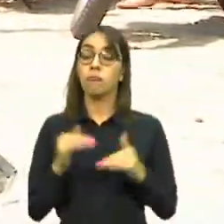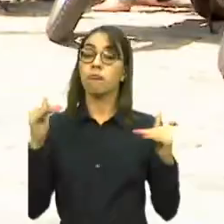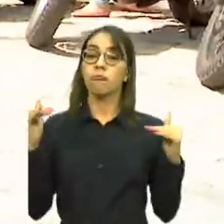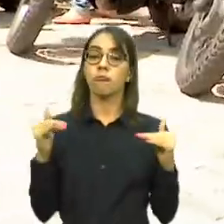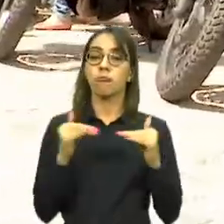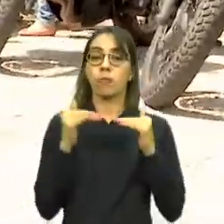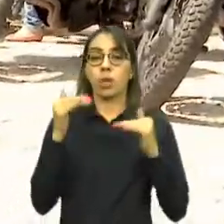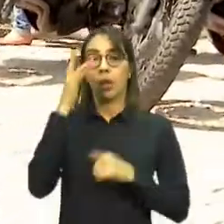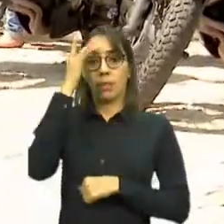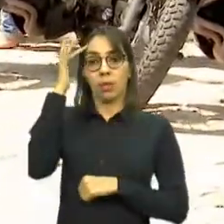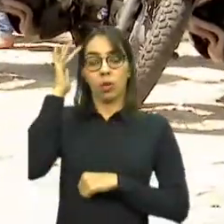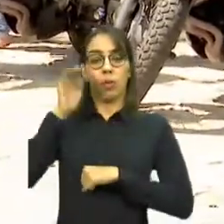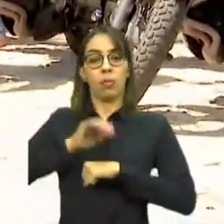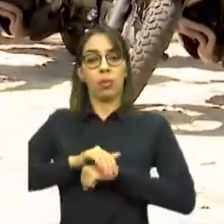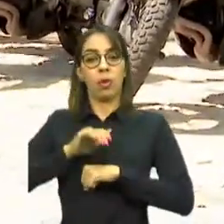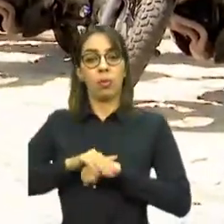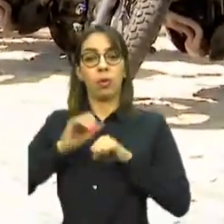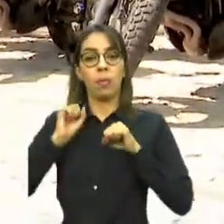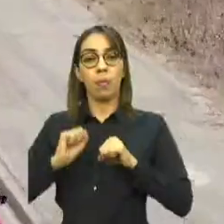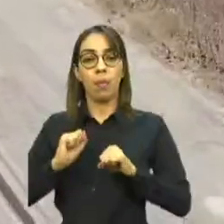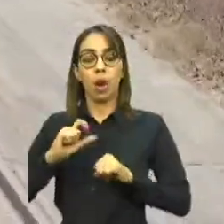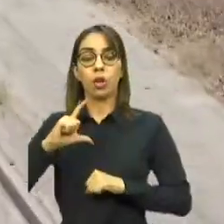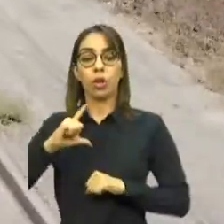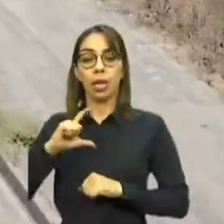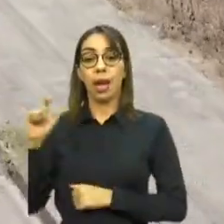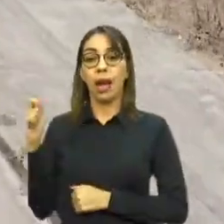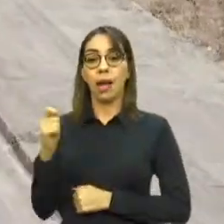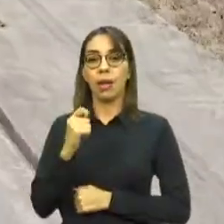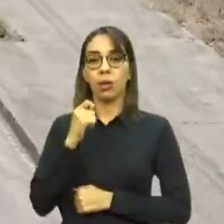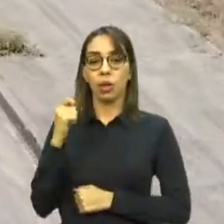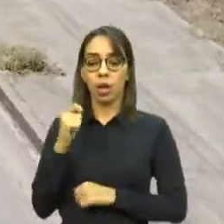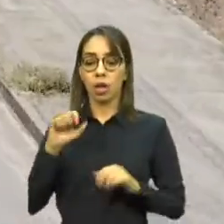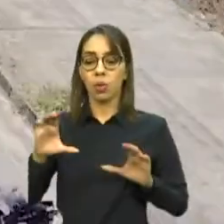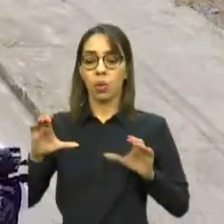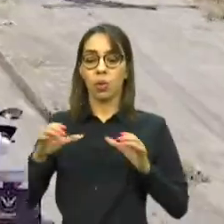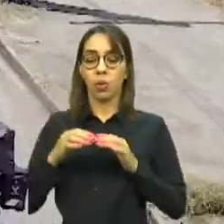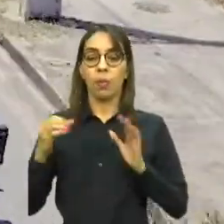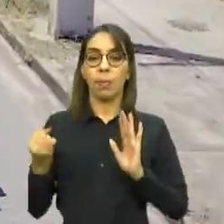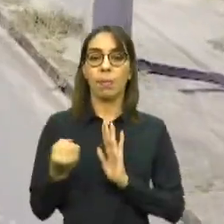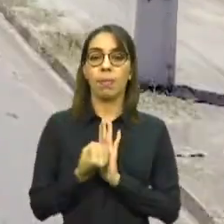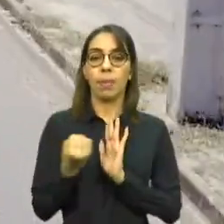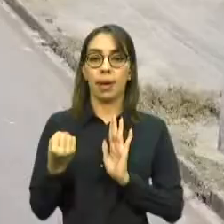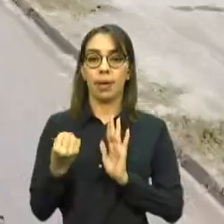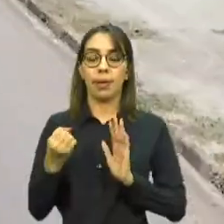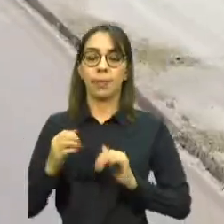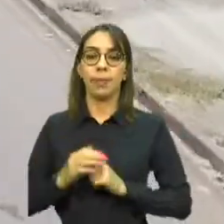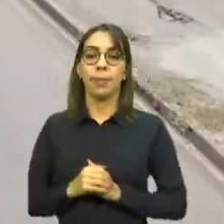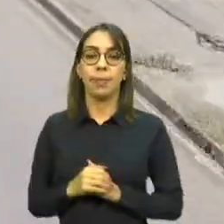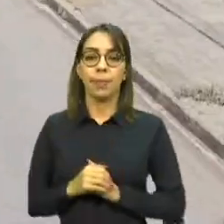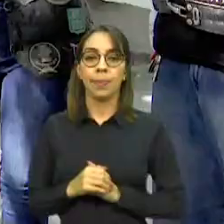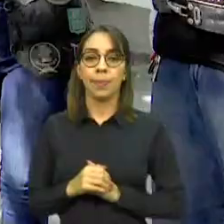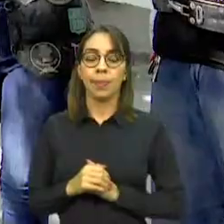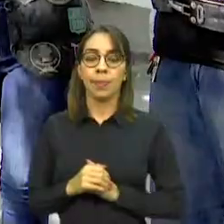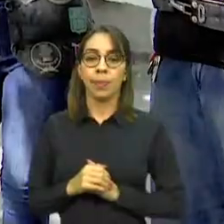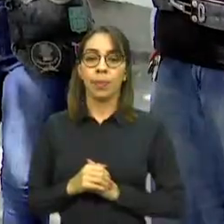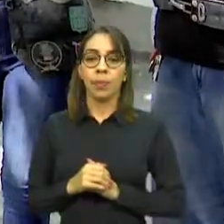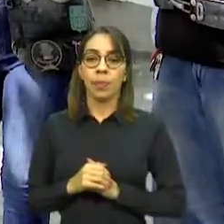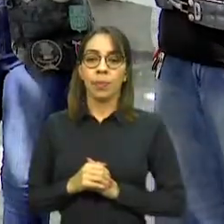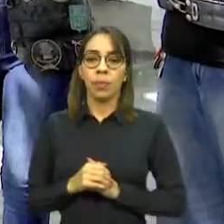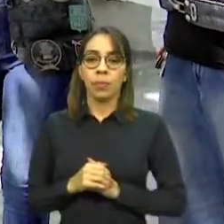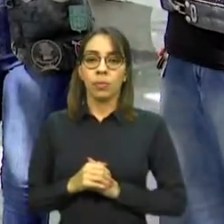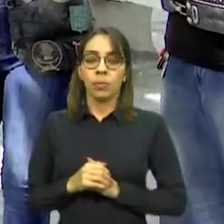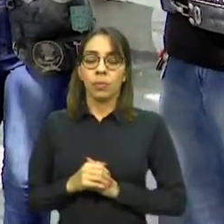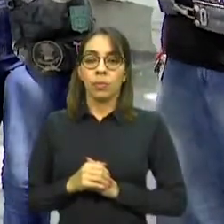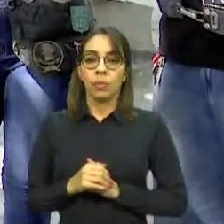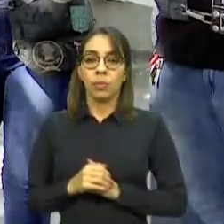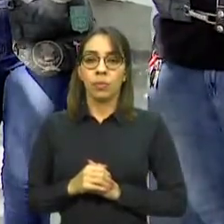se associar a um motogrupo mundial da marca. Parque